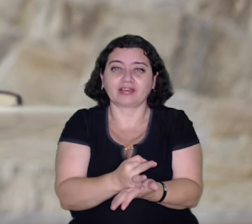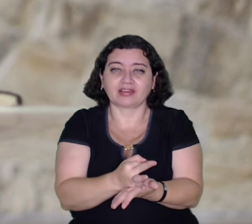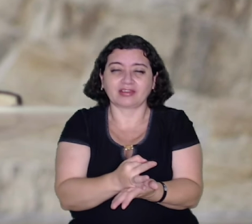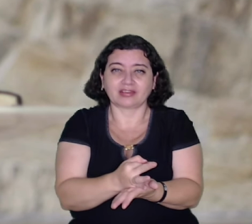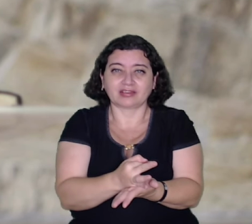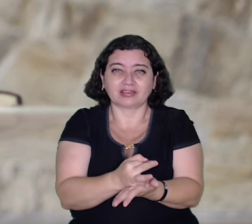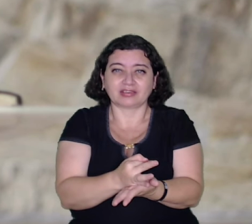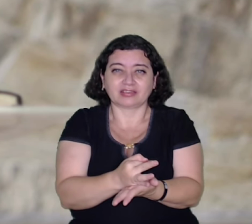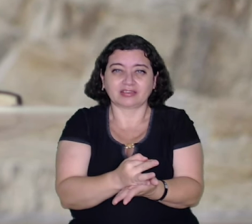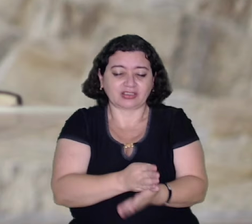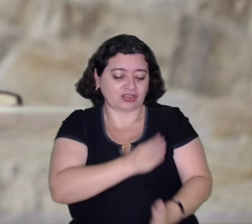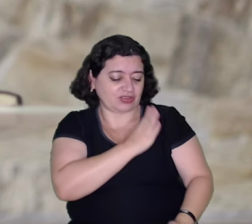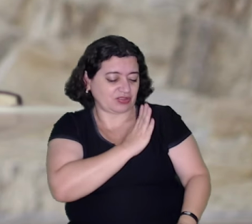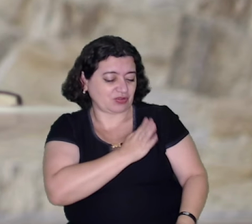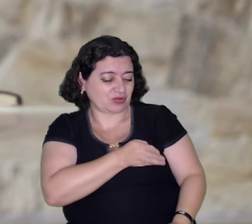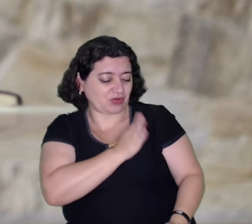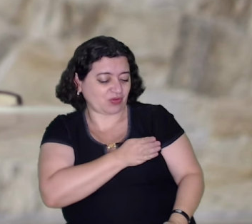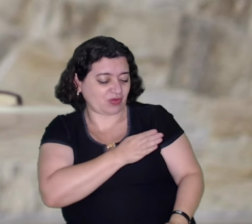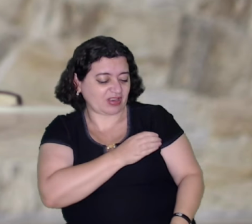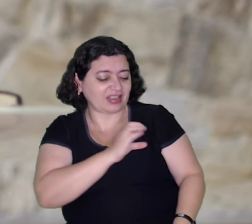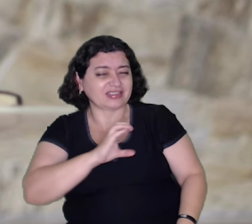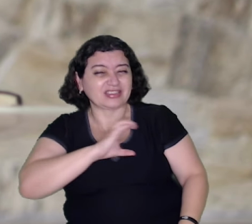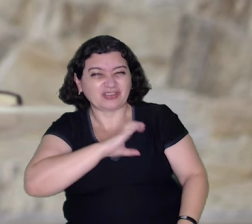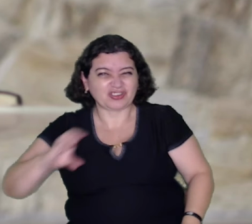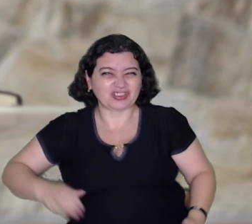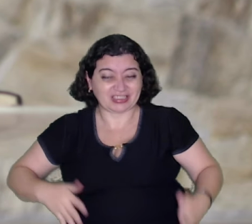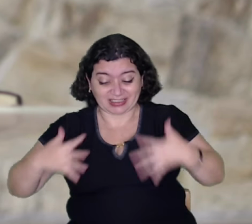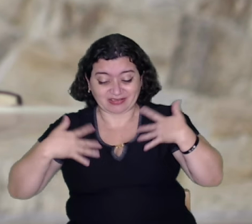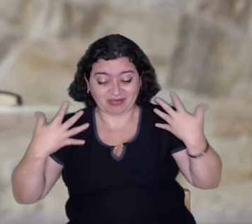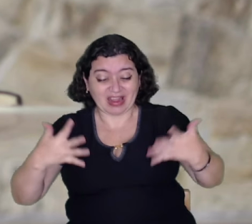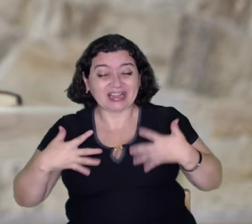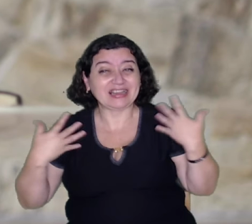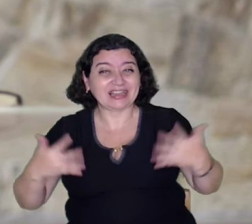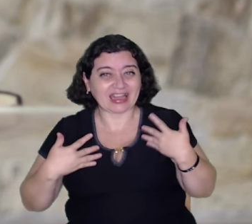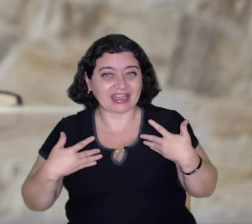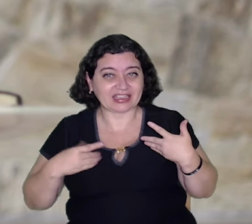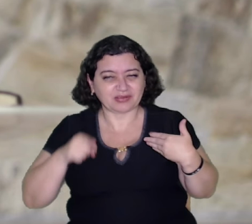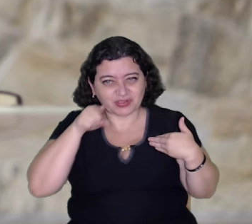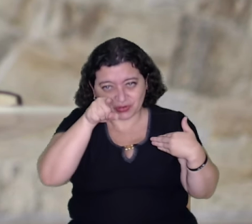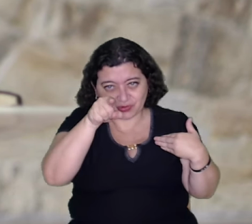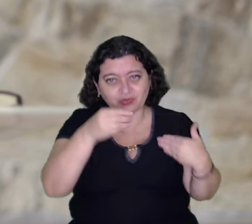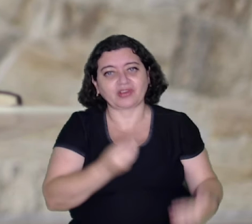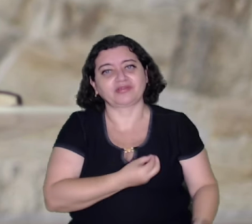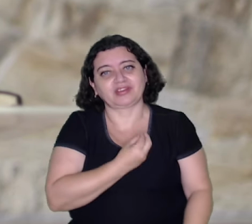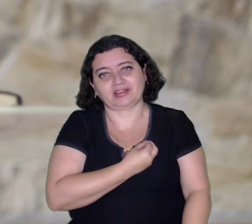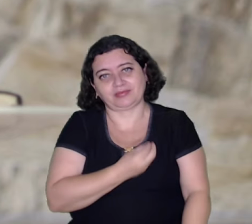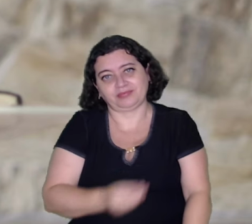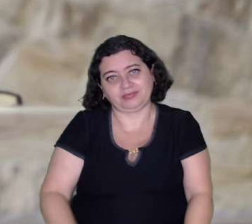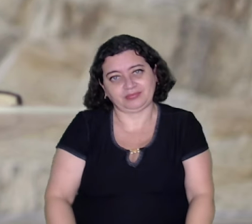E deixe que o coração de Cristo fique alegre por você.